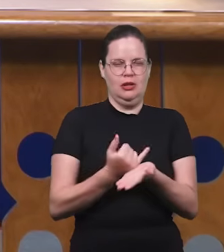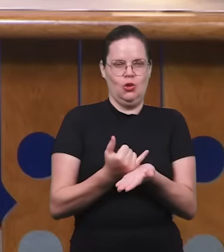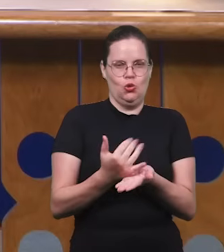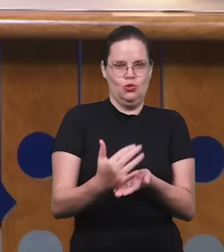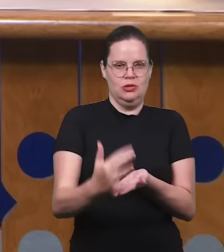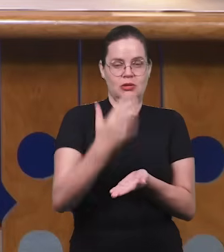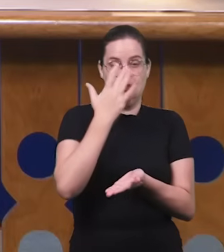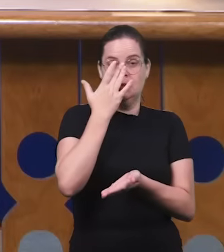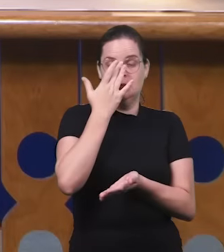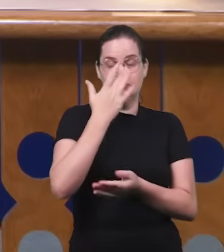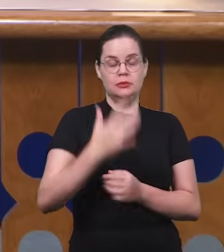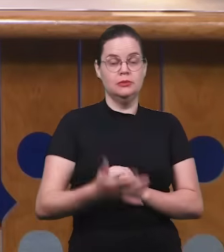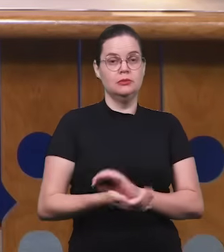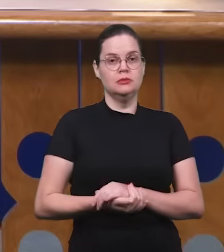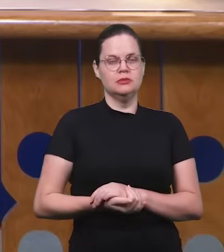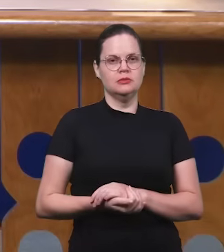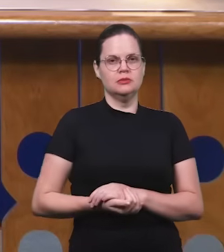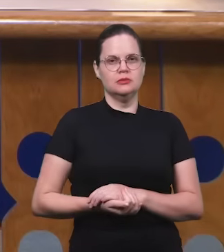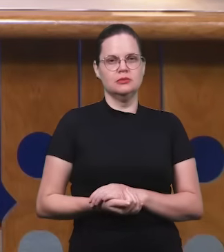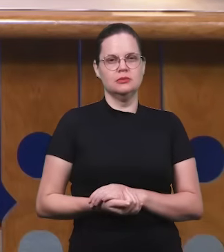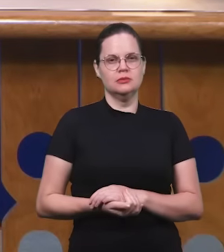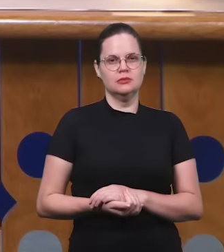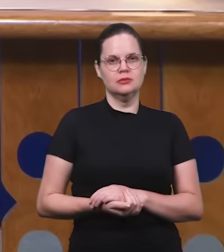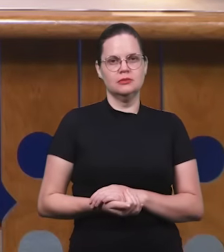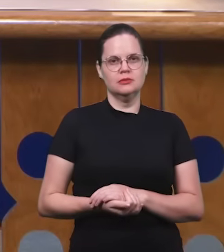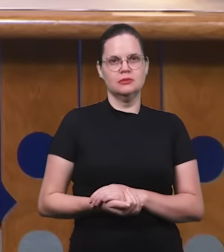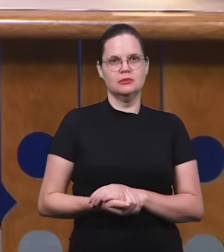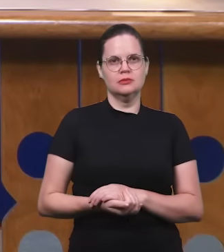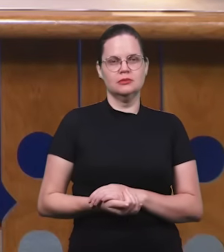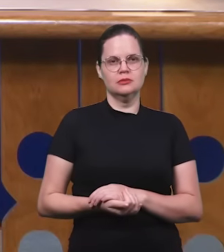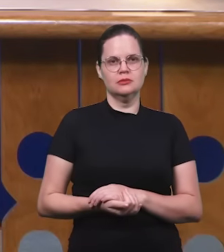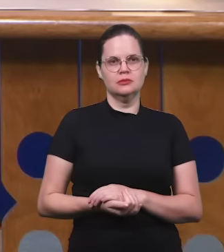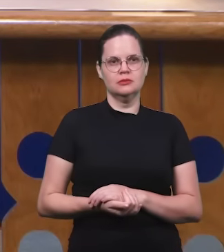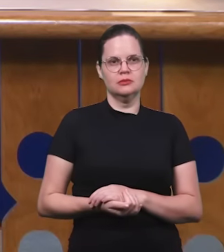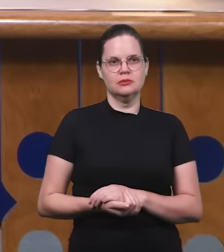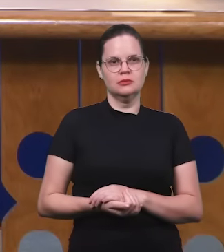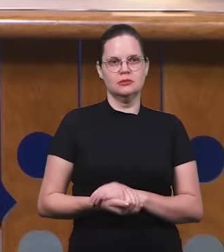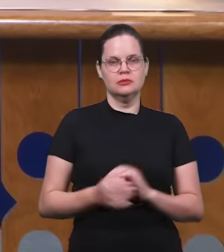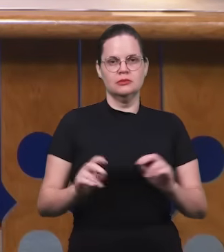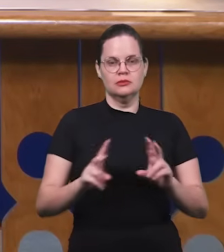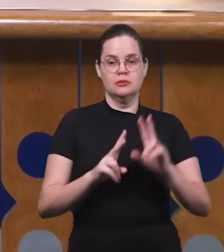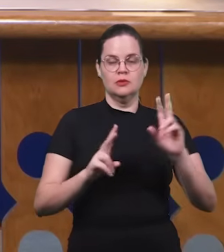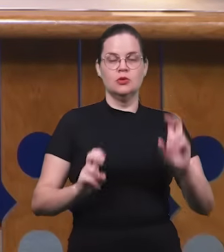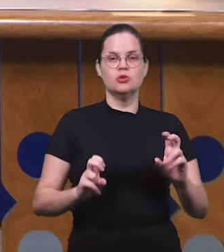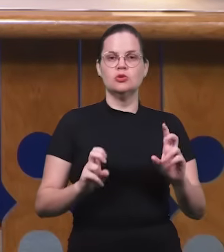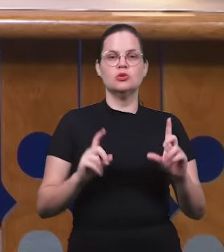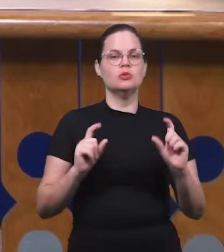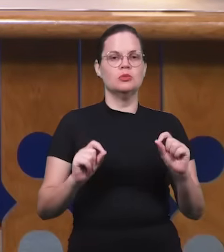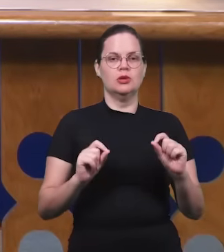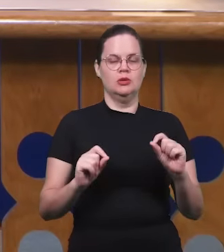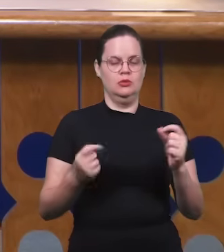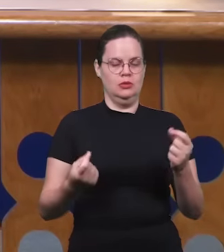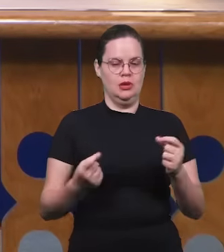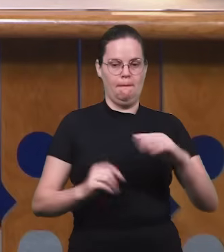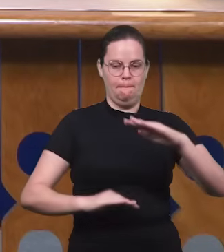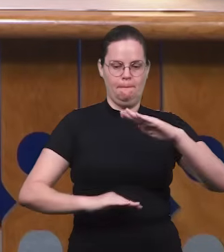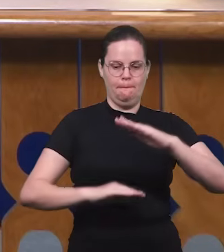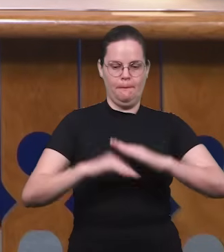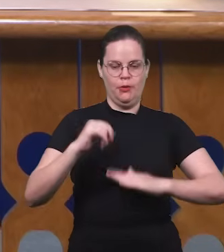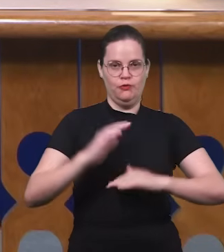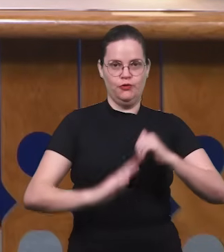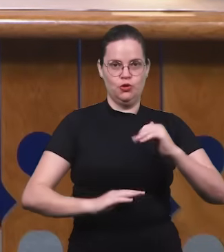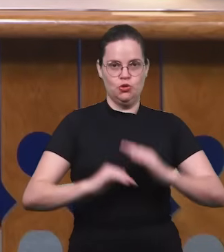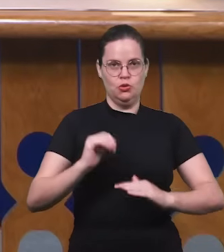que começamos, sobre a questão profissional naquilo que é da